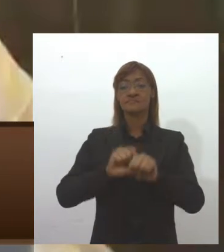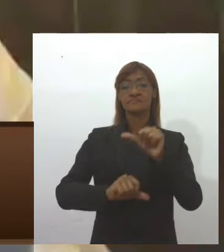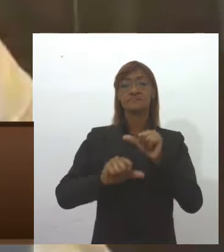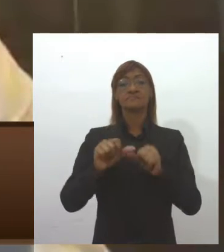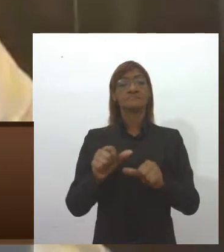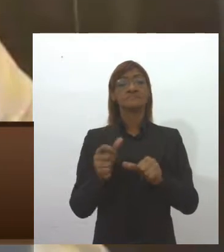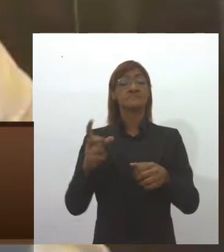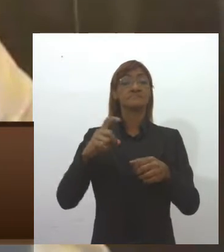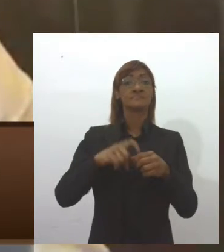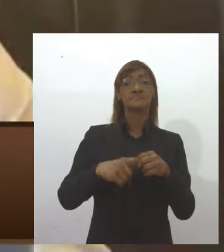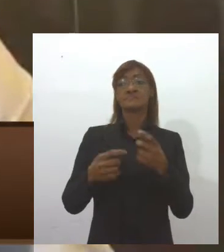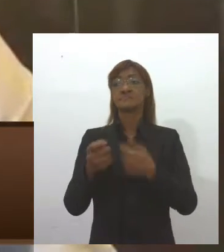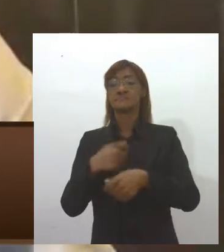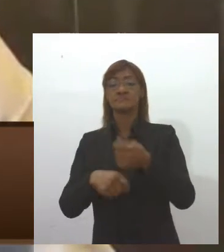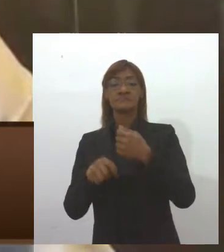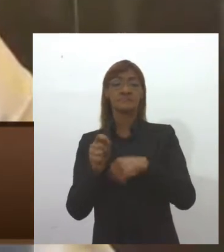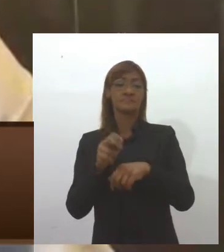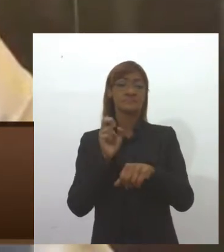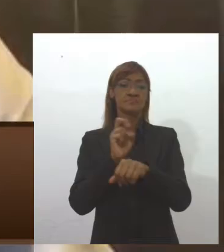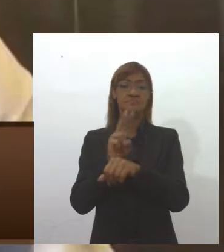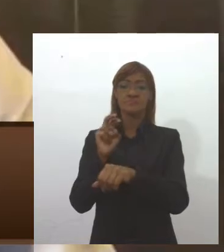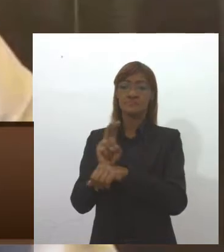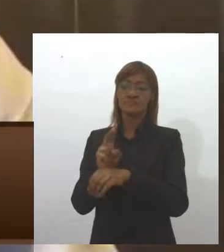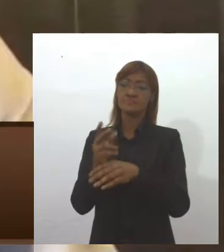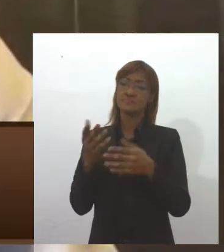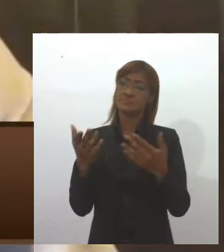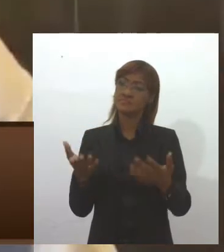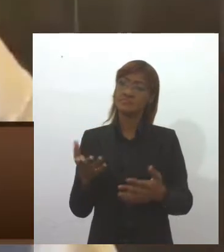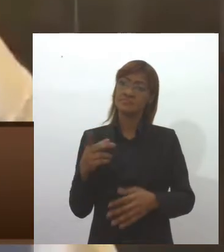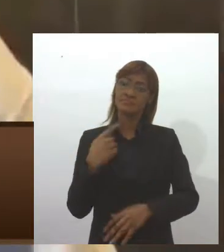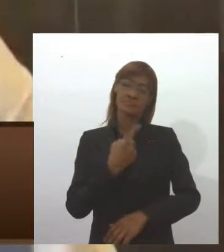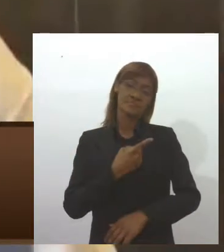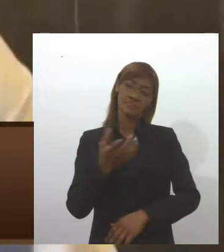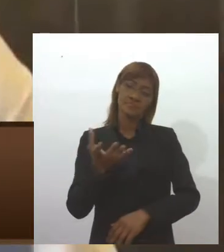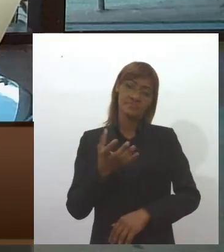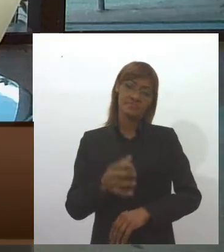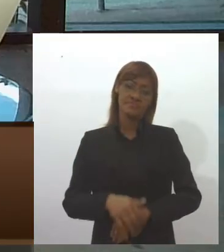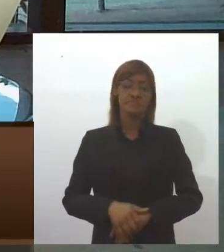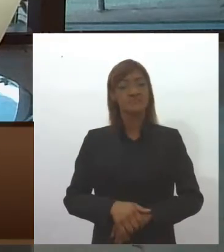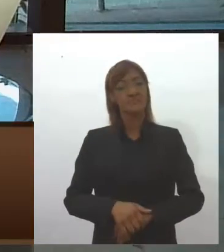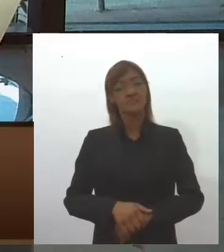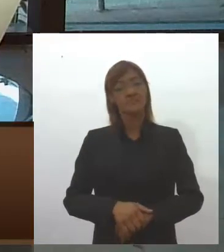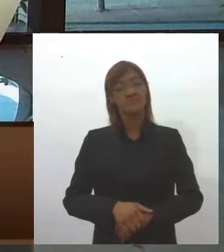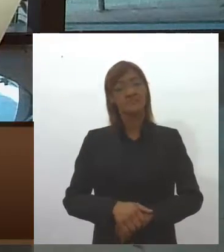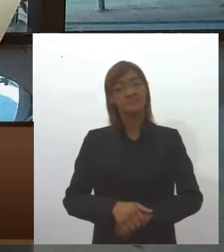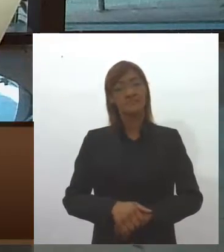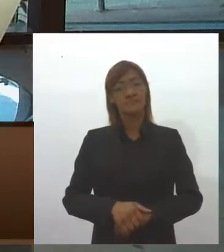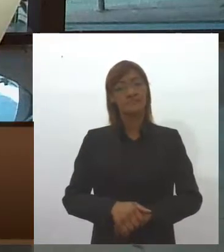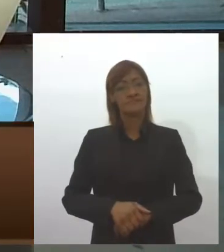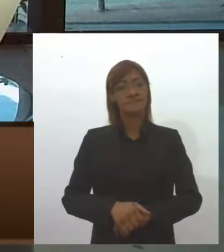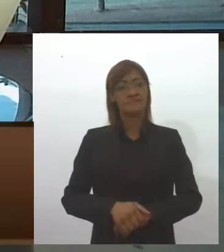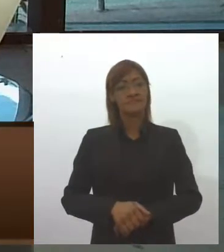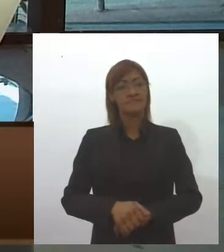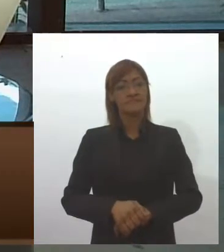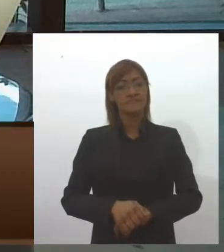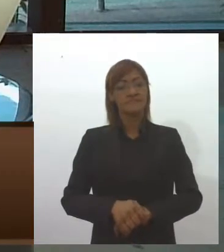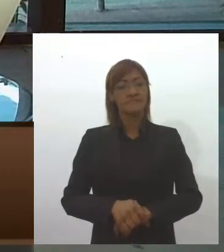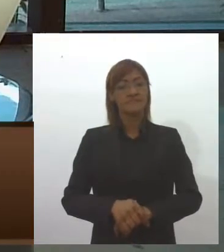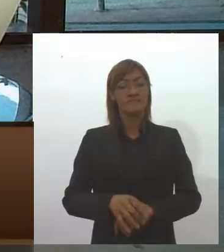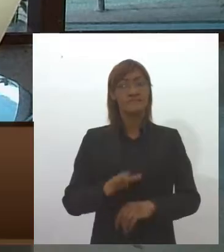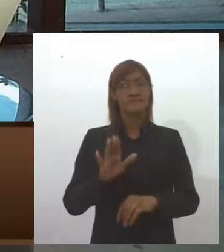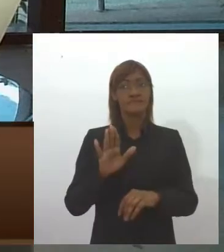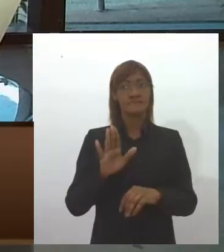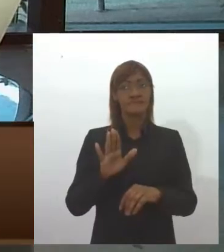e retomar a economia, retomar os empregos, que é isso que eu acho que nós todos queremos. Presidente, antes da